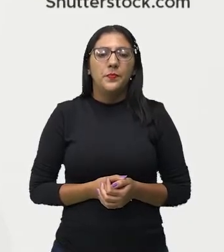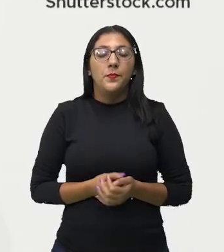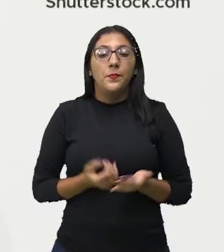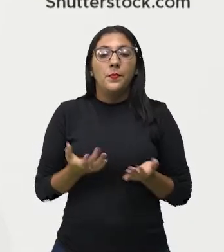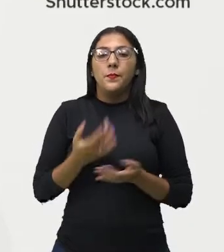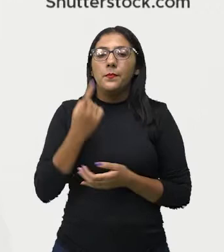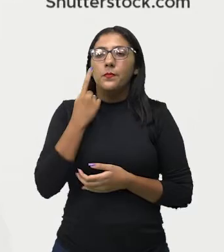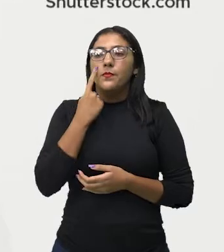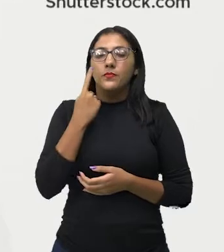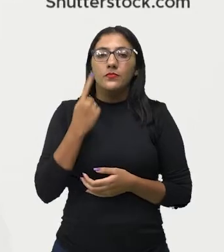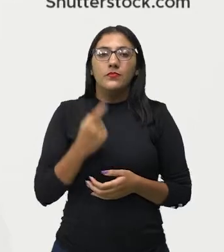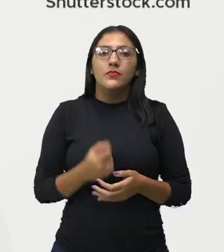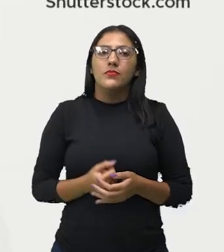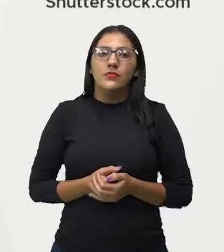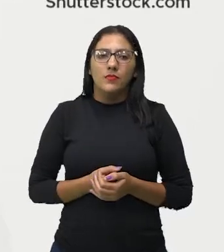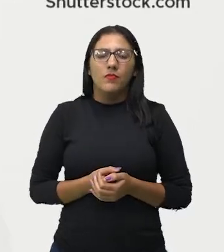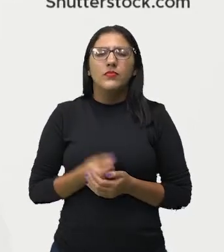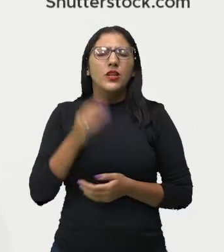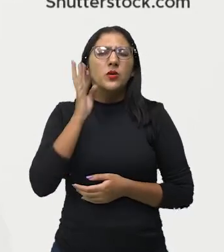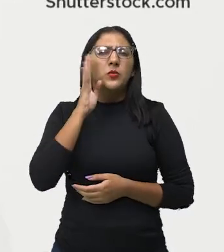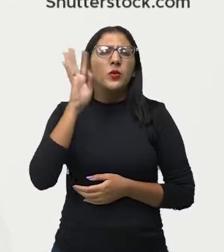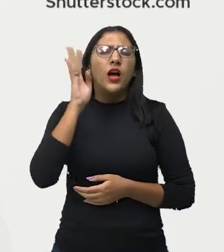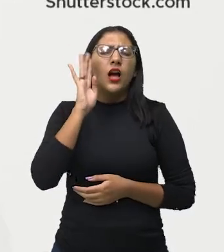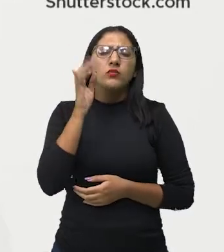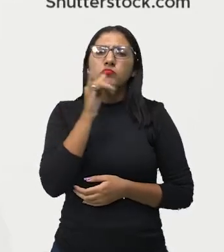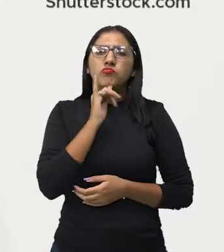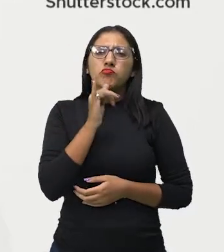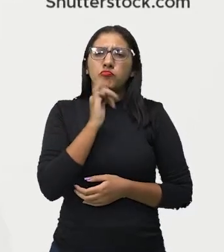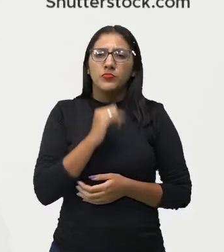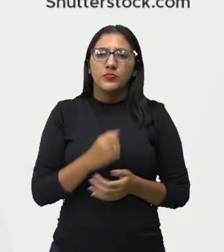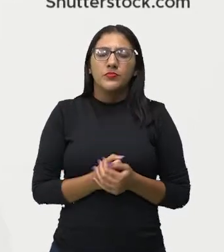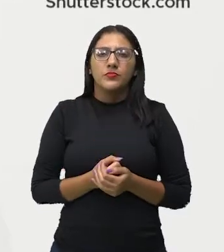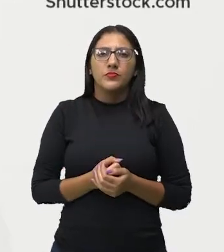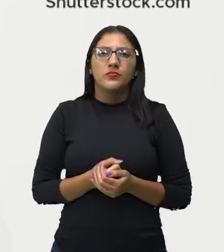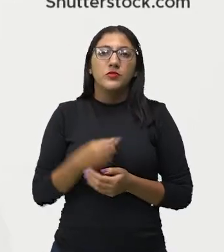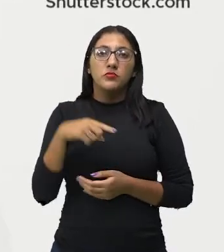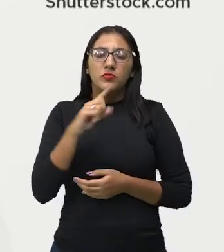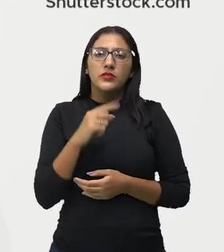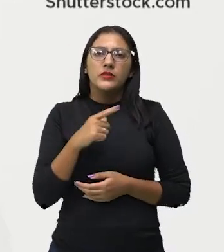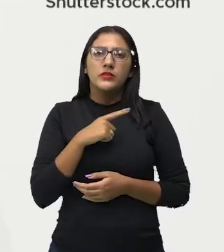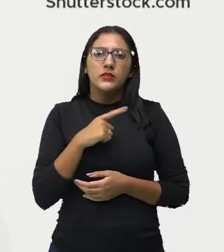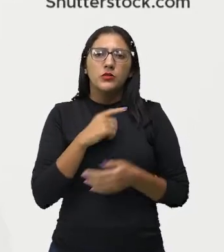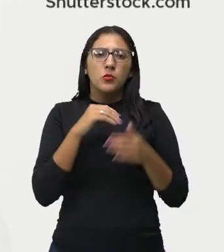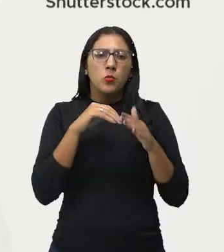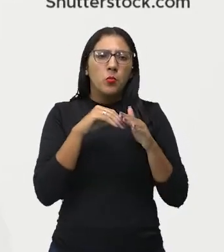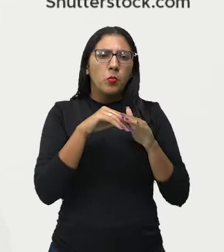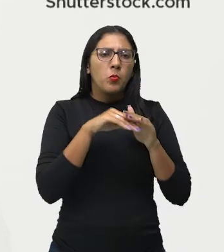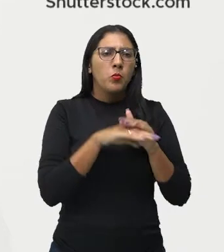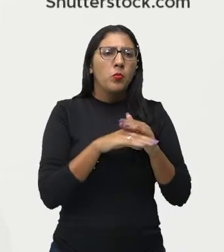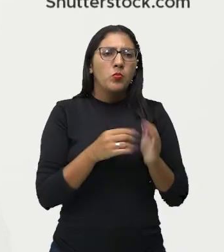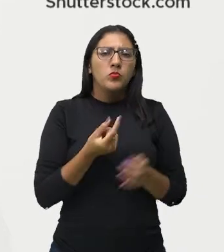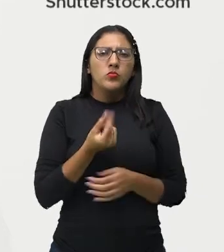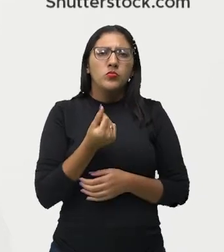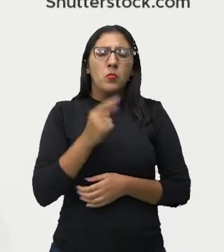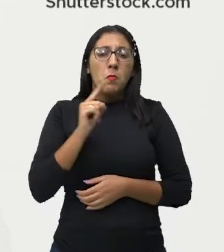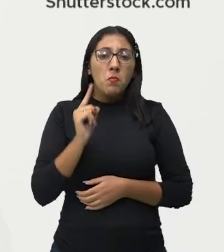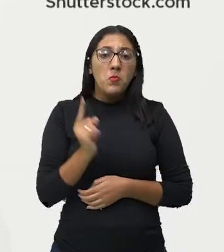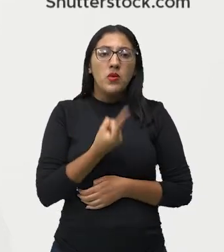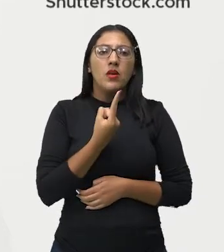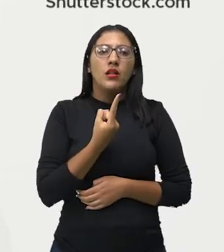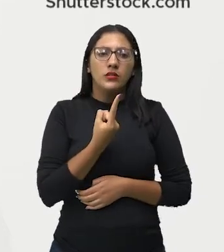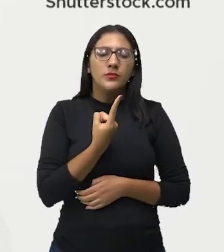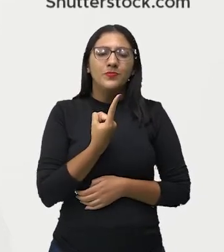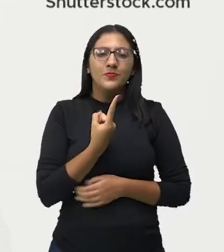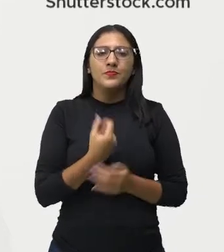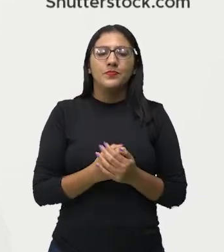Então, vamos imaginar que você aplicou R$1.000 a uma taxa